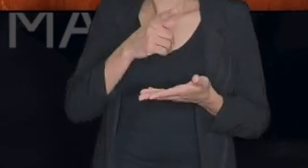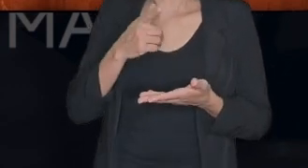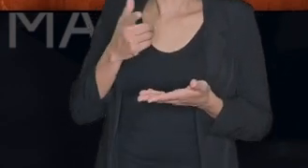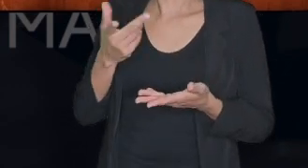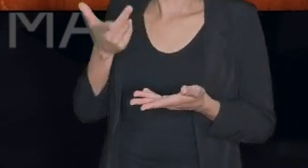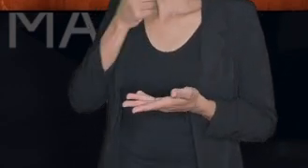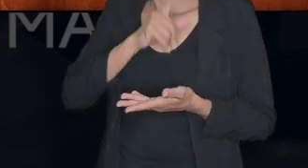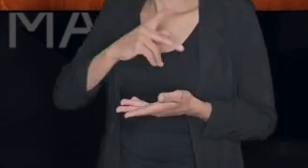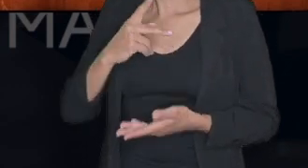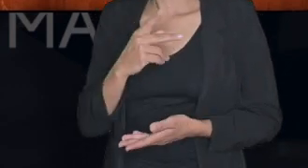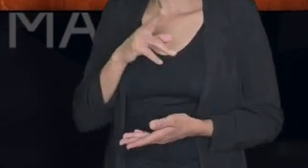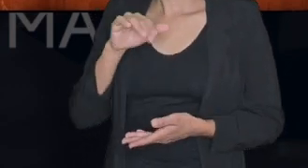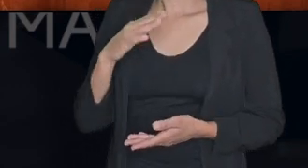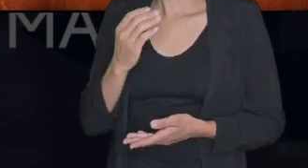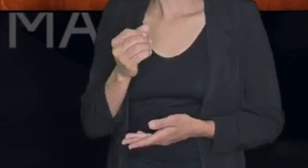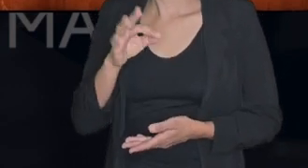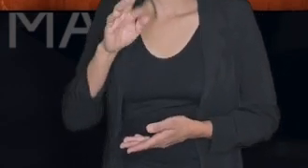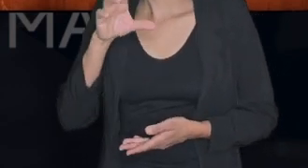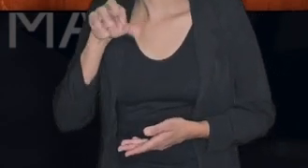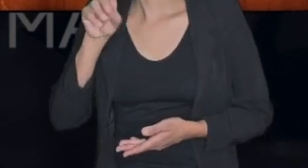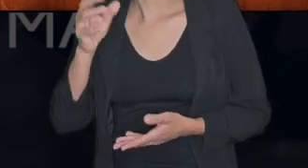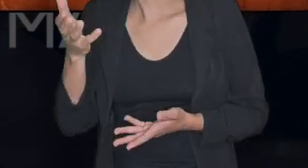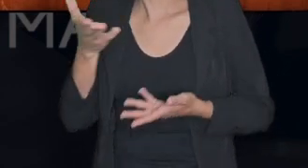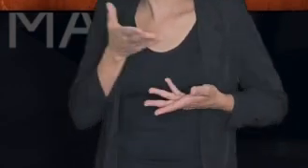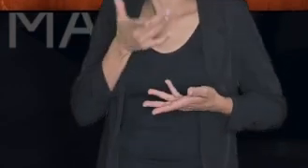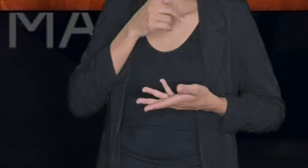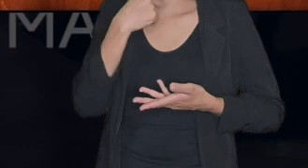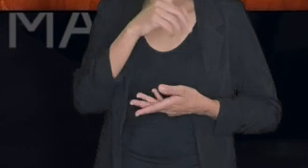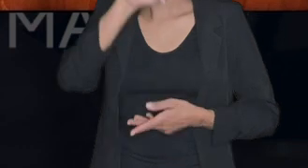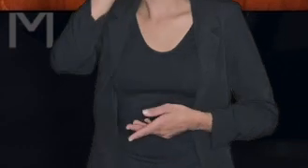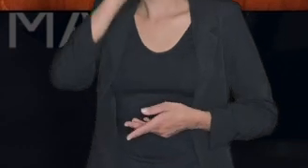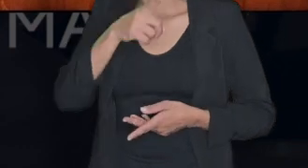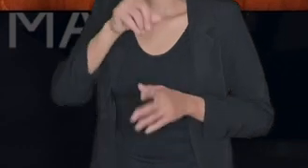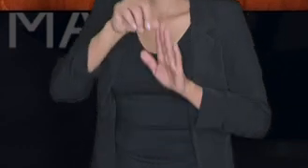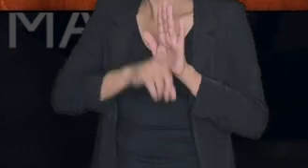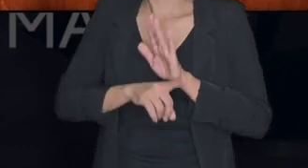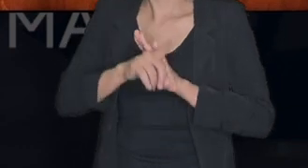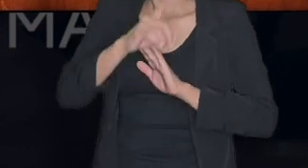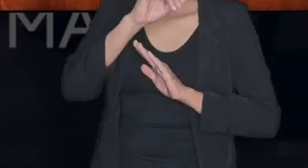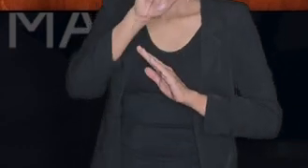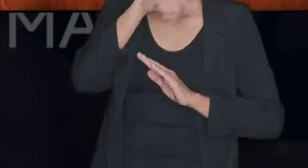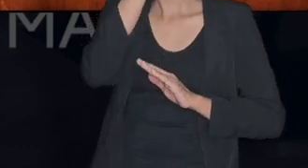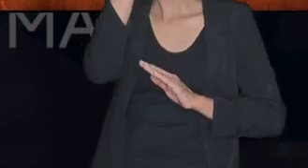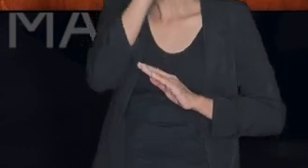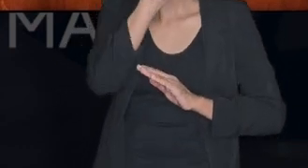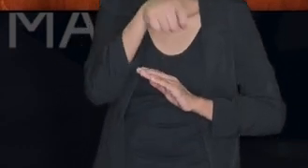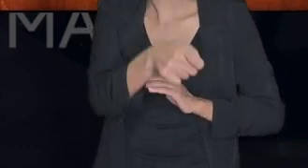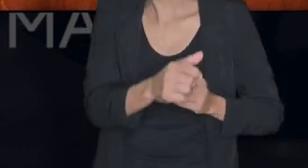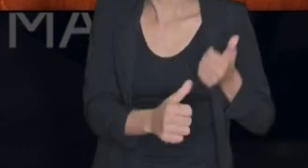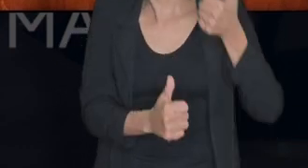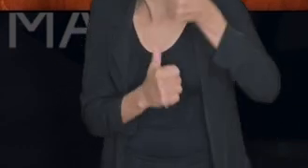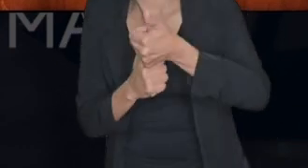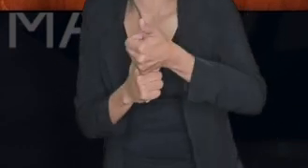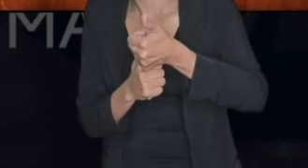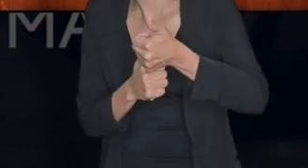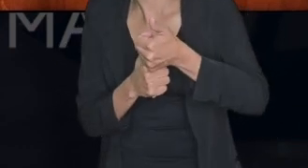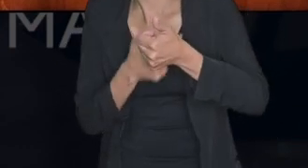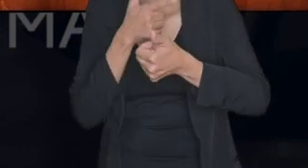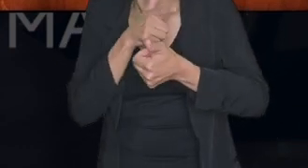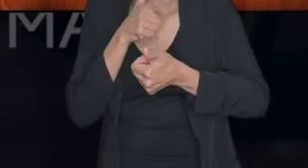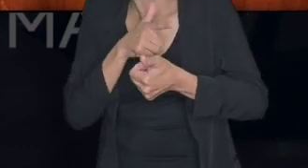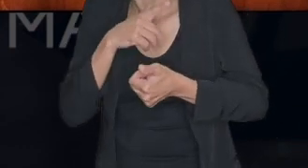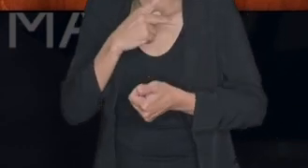quem serão os sucessores deste beneficiário do precatório? Eu preciso perguntar isso para o juízo da